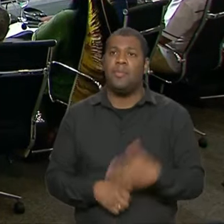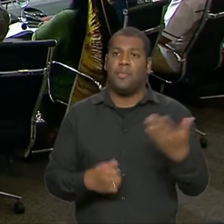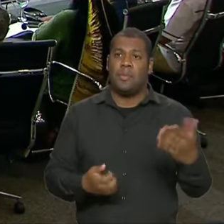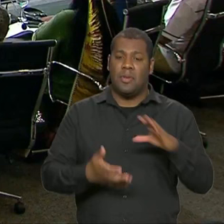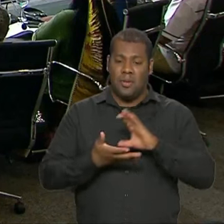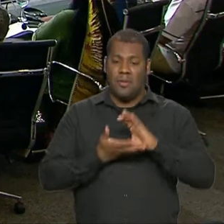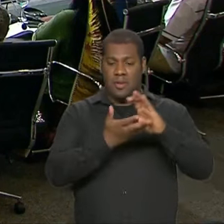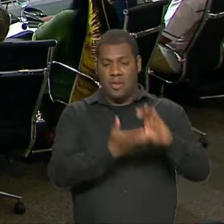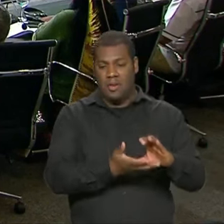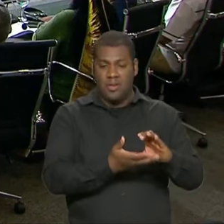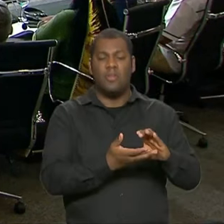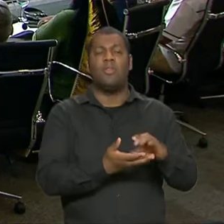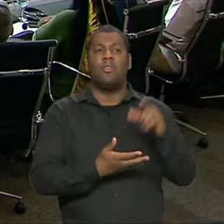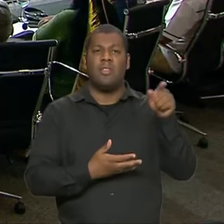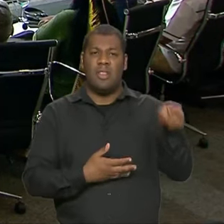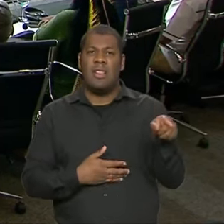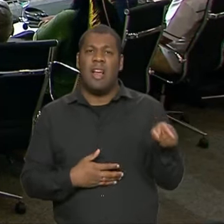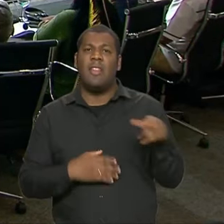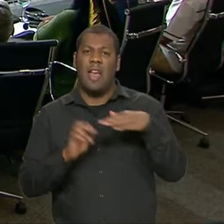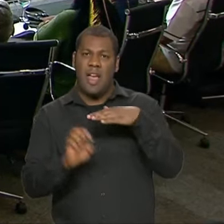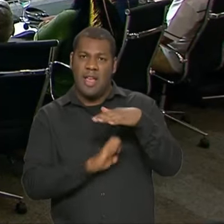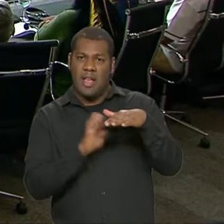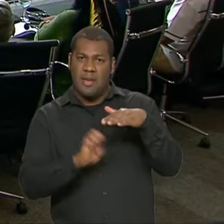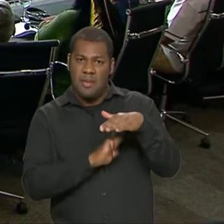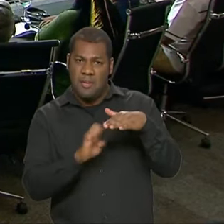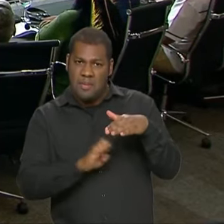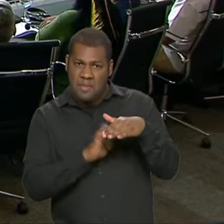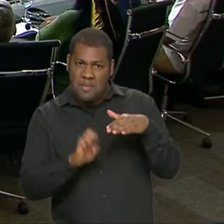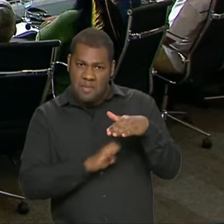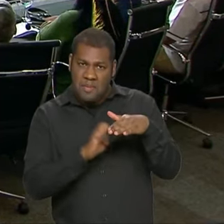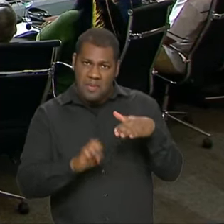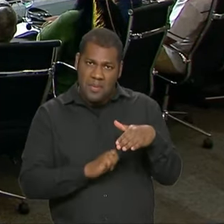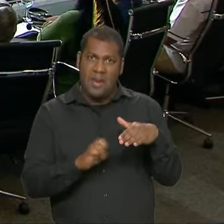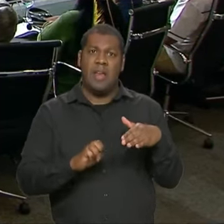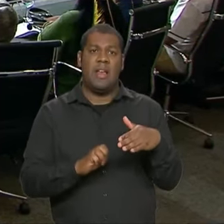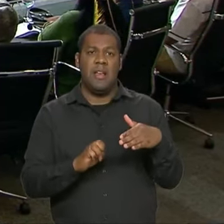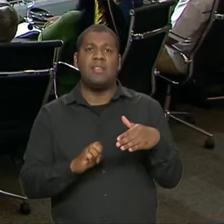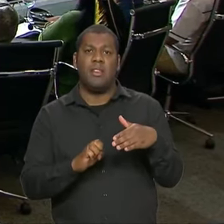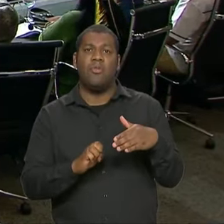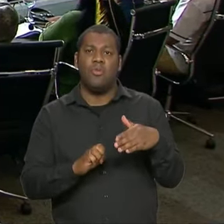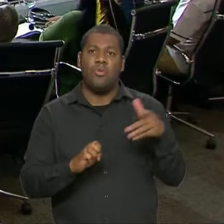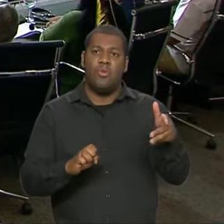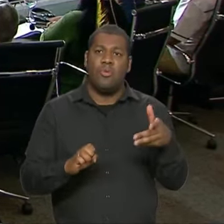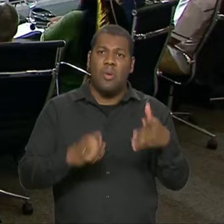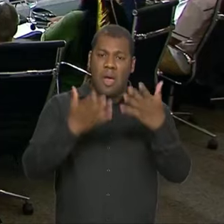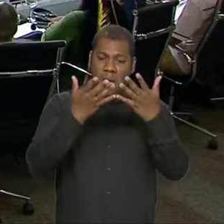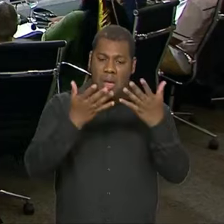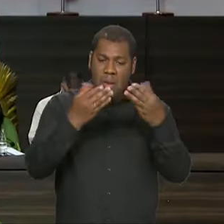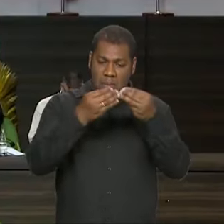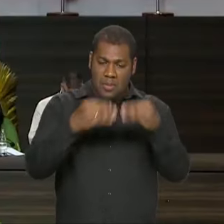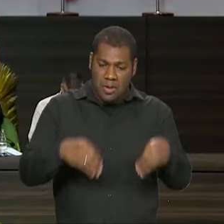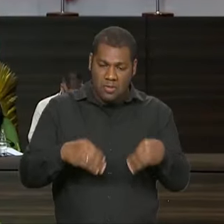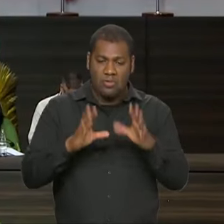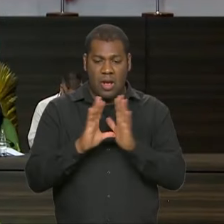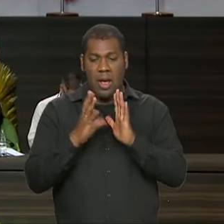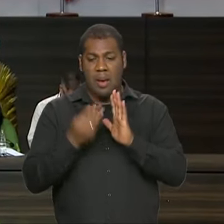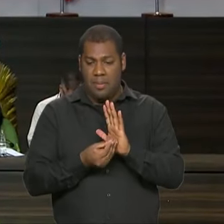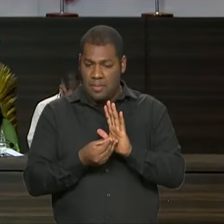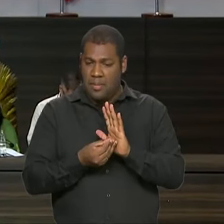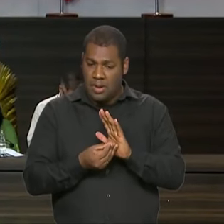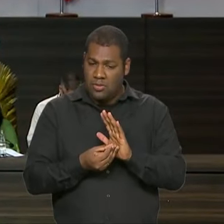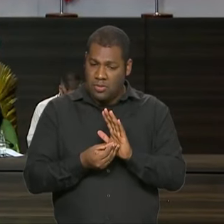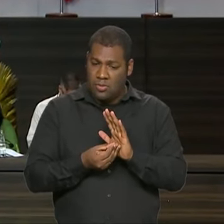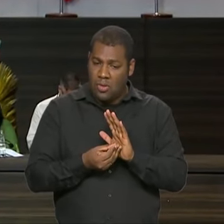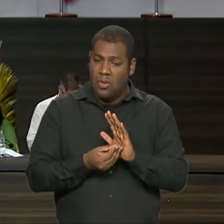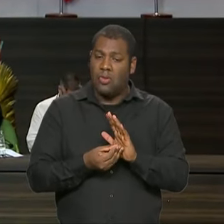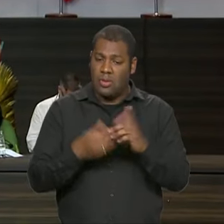que destroem a Amazônia é 10 vezes maior que o financiamento dado para a prevenção do desmatamento. Então